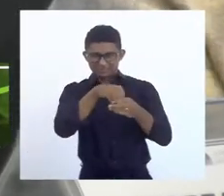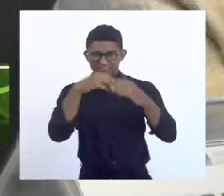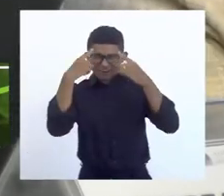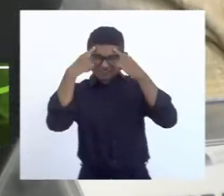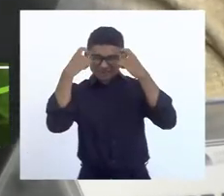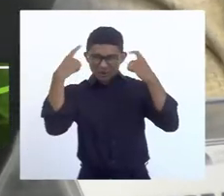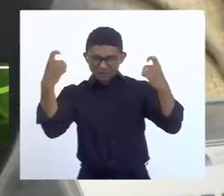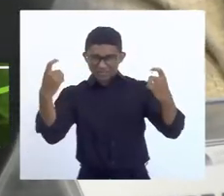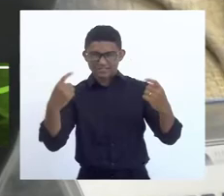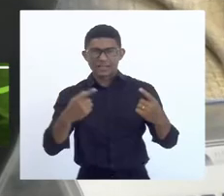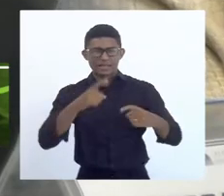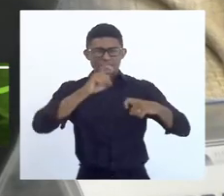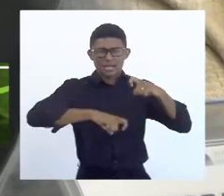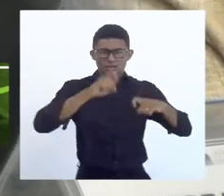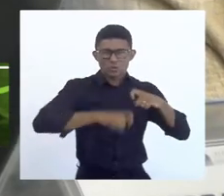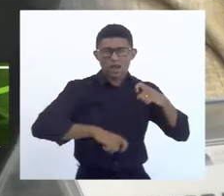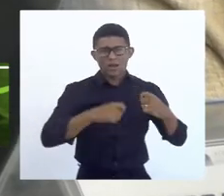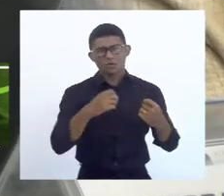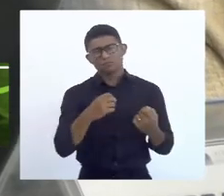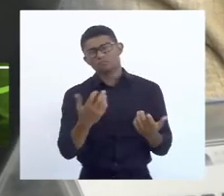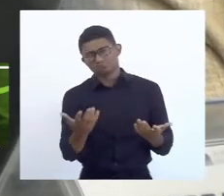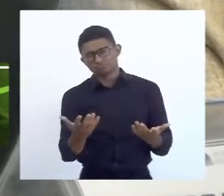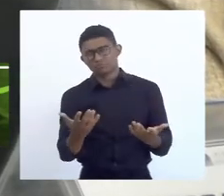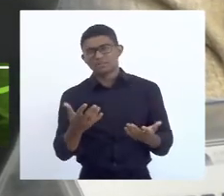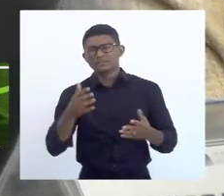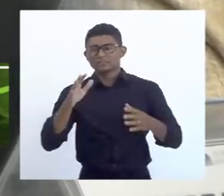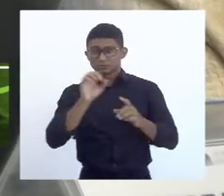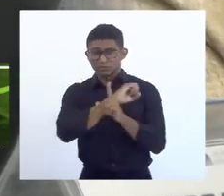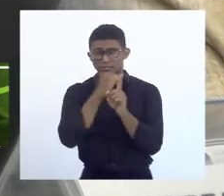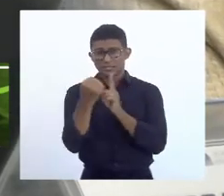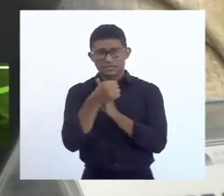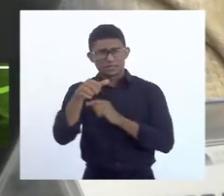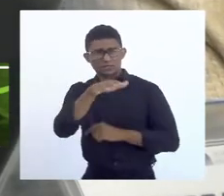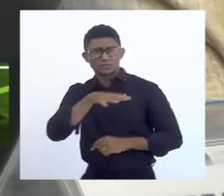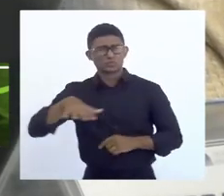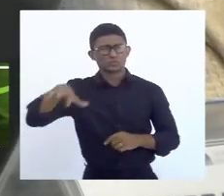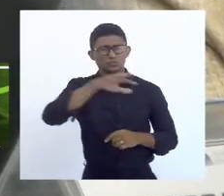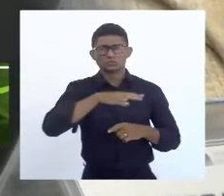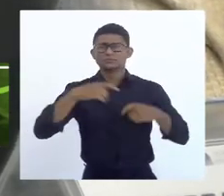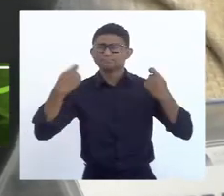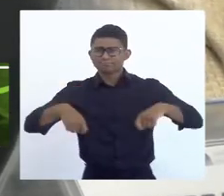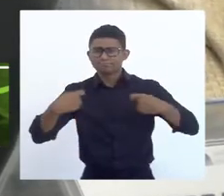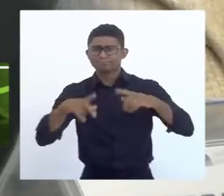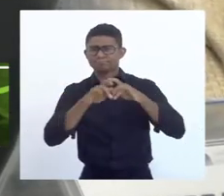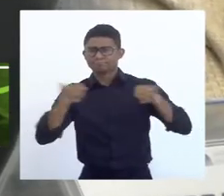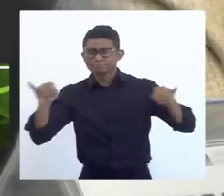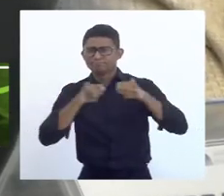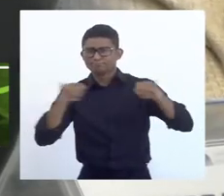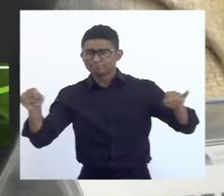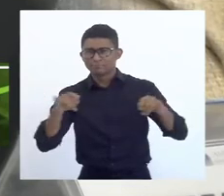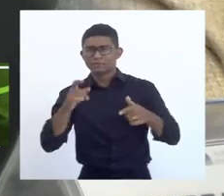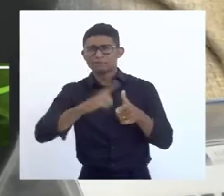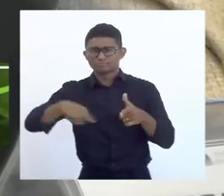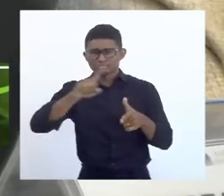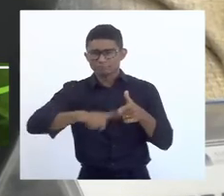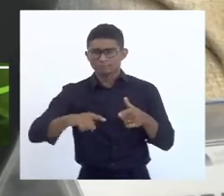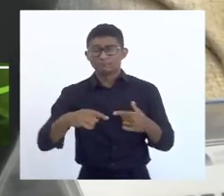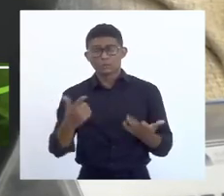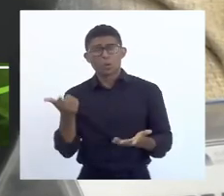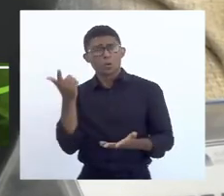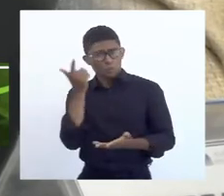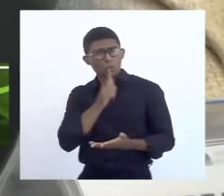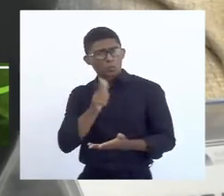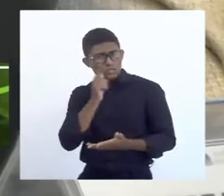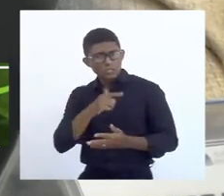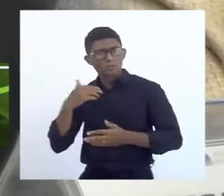a sociedade e não um problema privado, isso é um dos maiores avanços que nós tivemos em relação ao enfrentamento